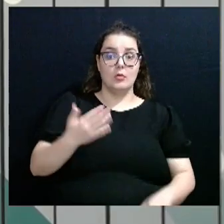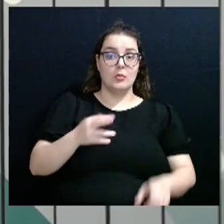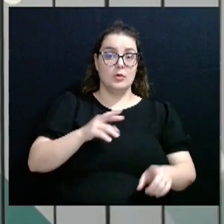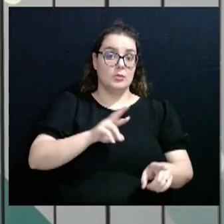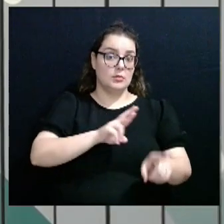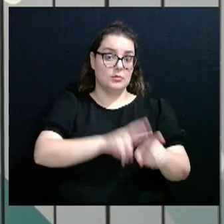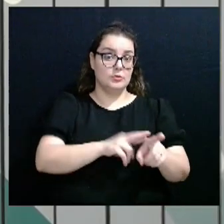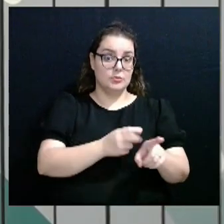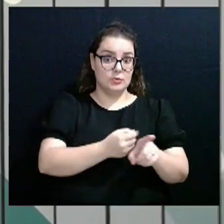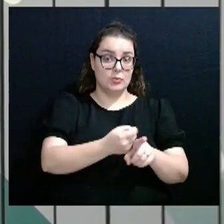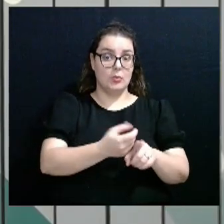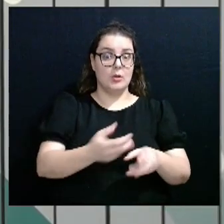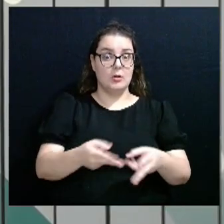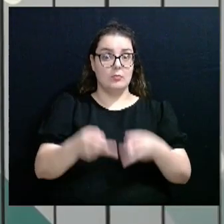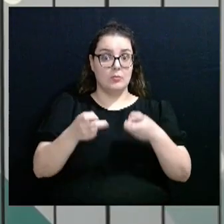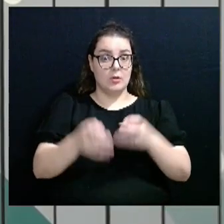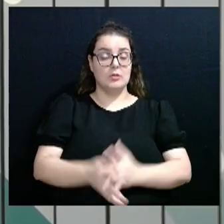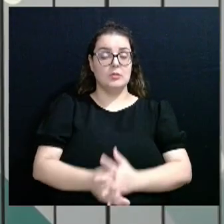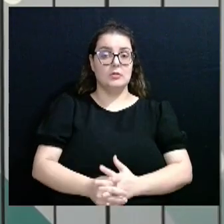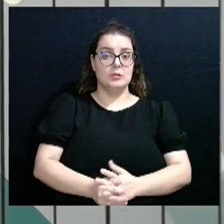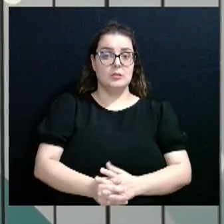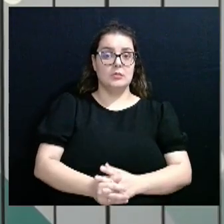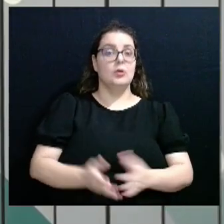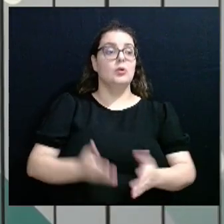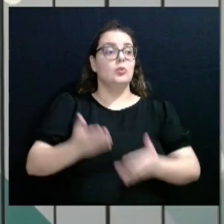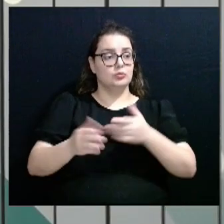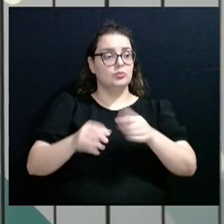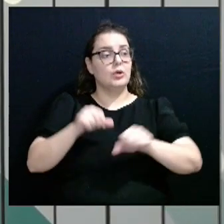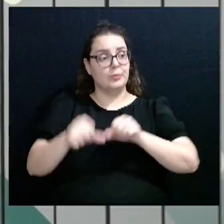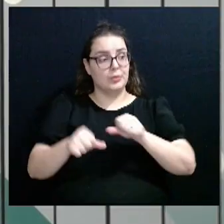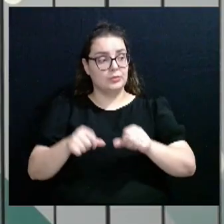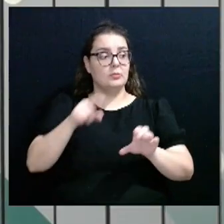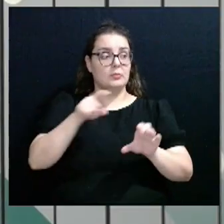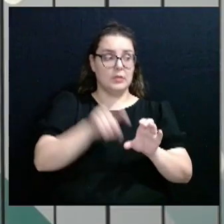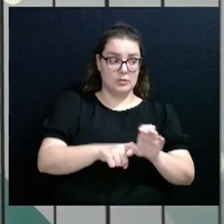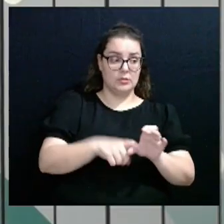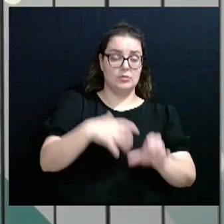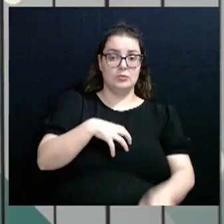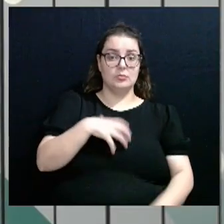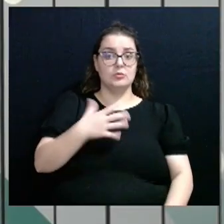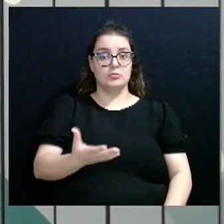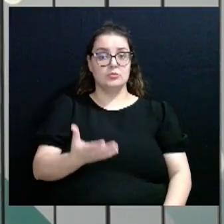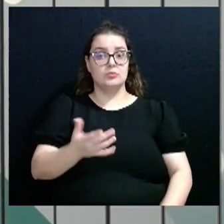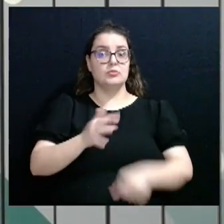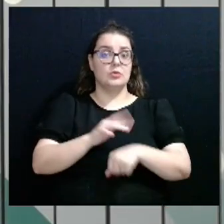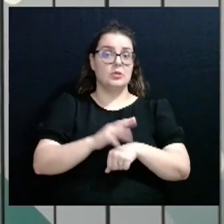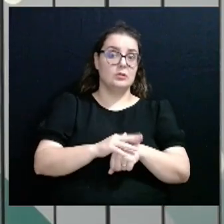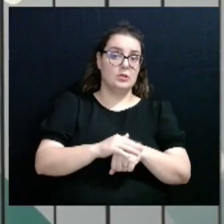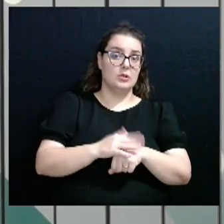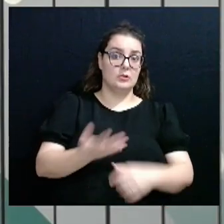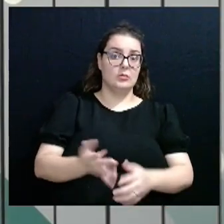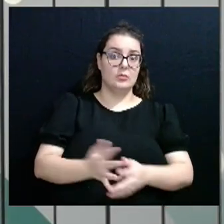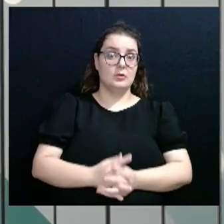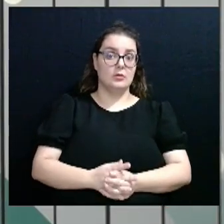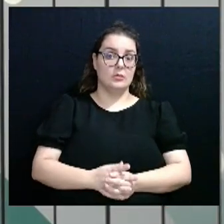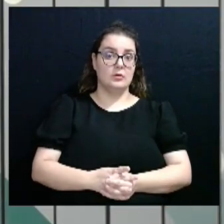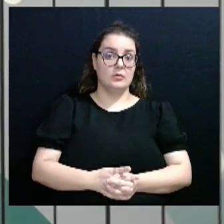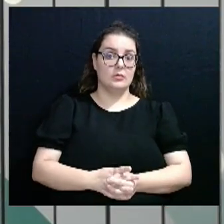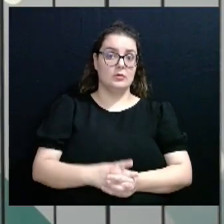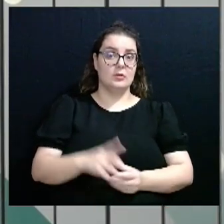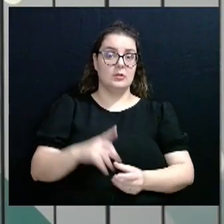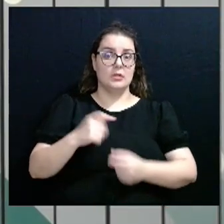detectado, o tratamento ele muda dependendo do estágio da doença. Tem casos que só